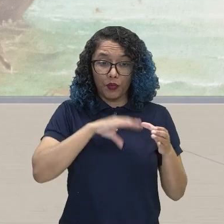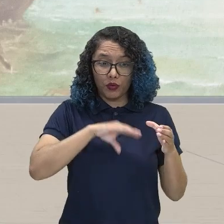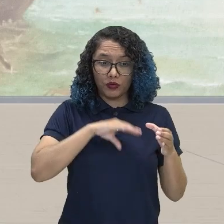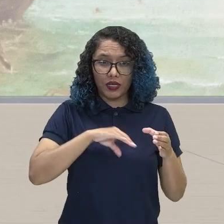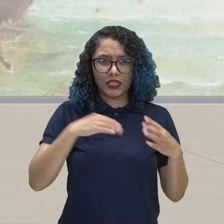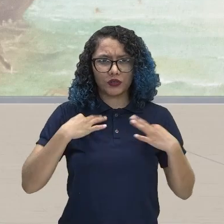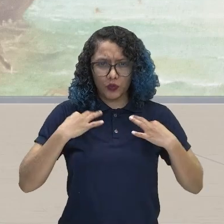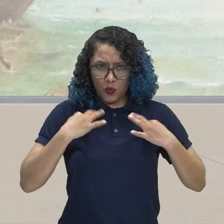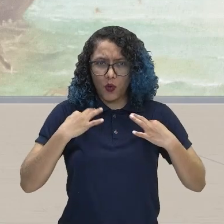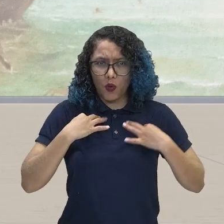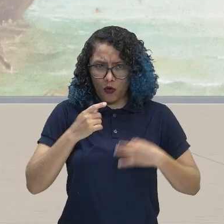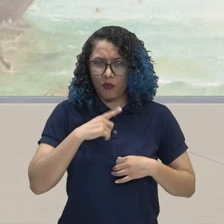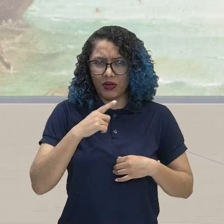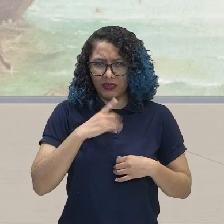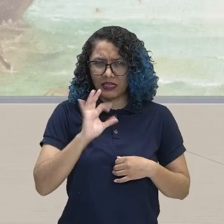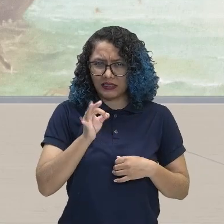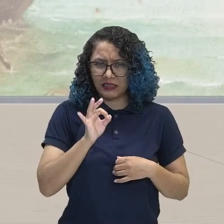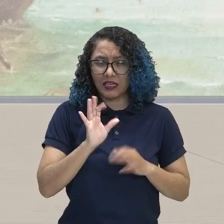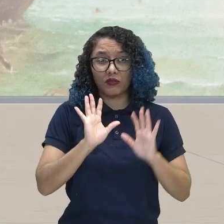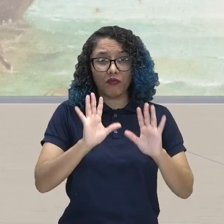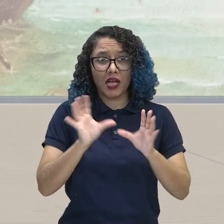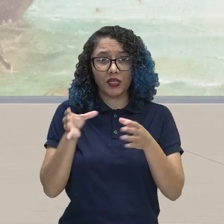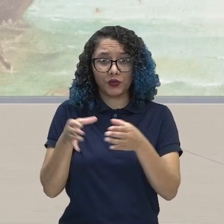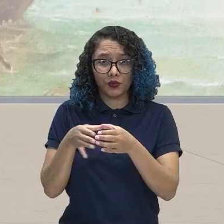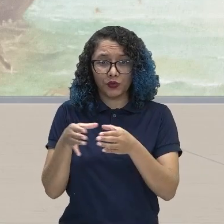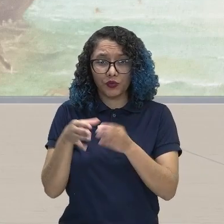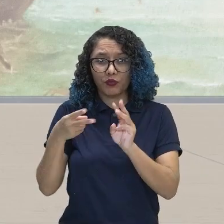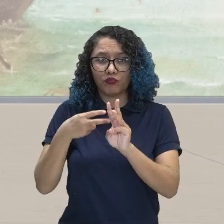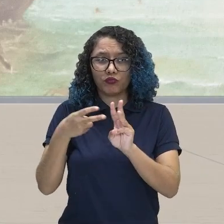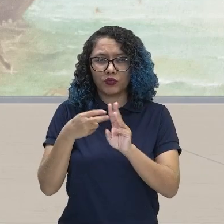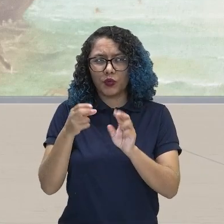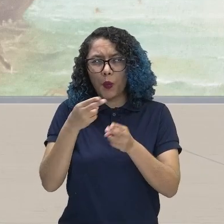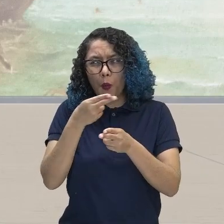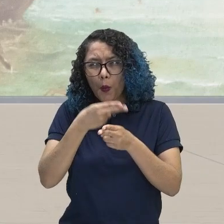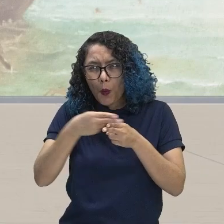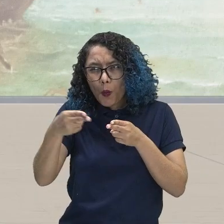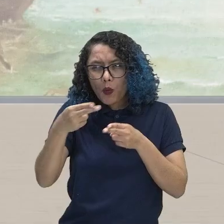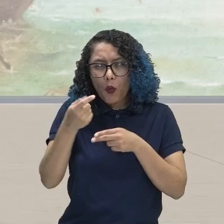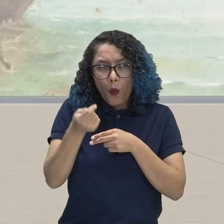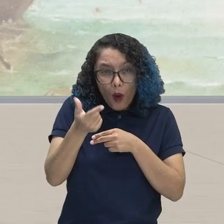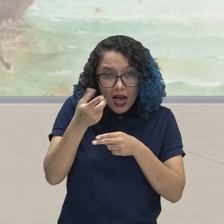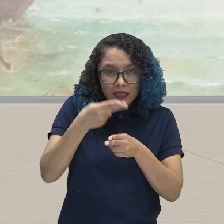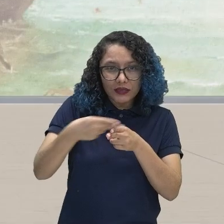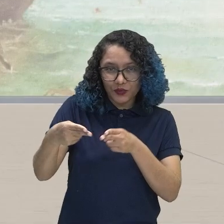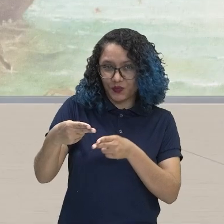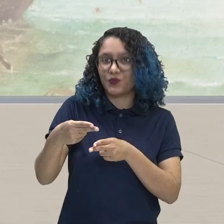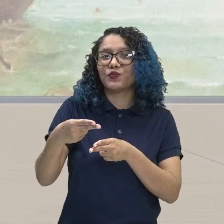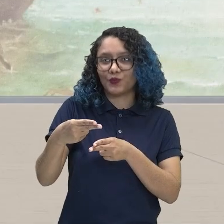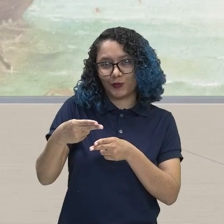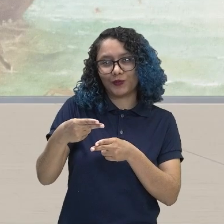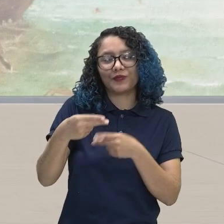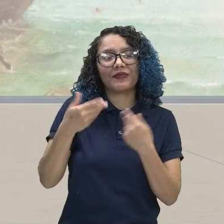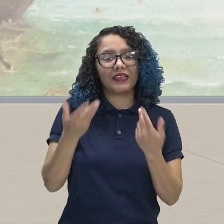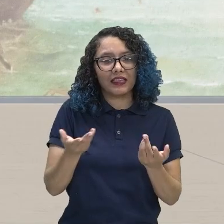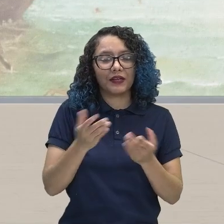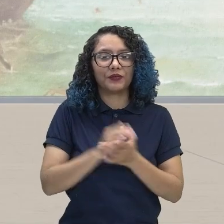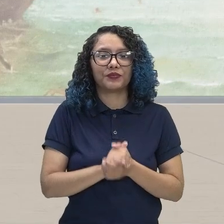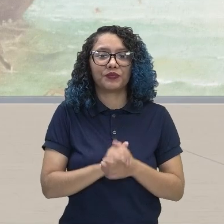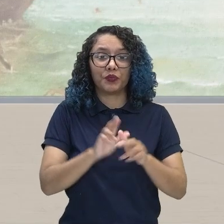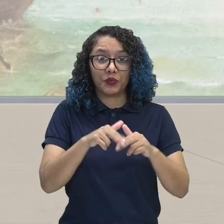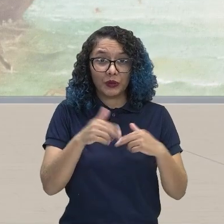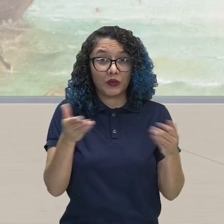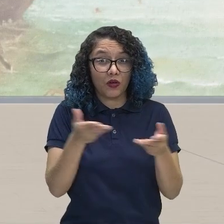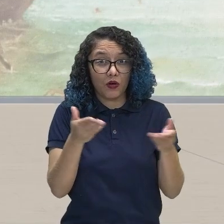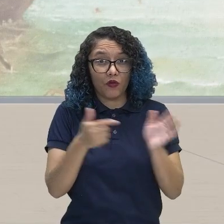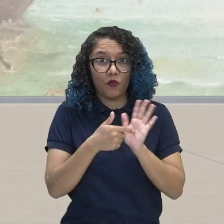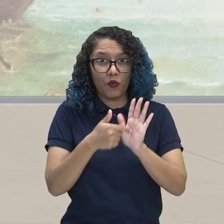não é? E os índios estavam seminus, não é? Então, nós vamos ver